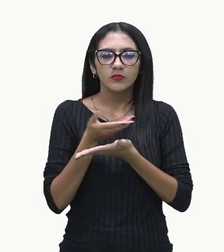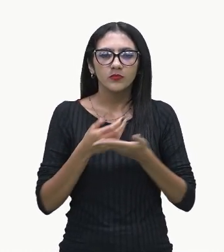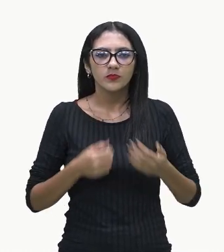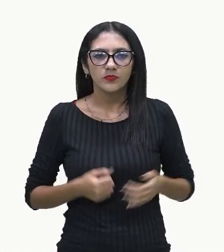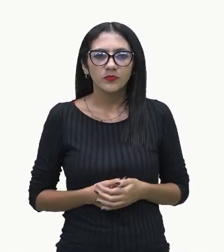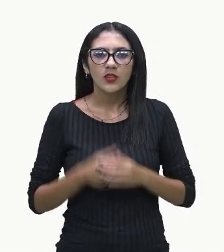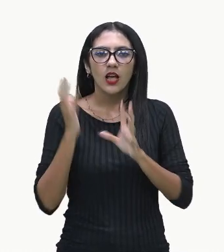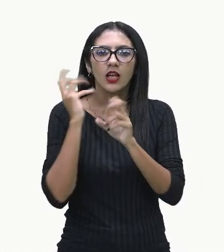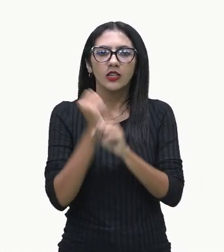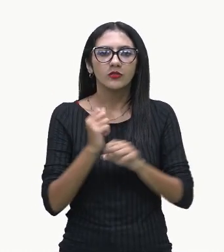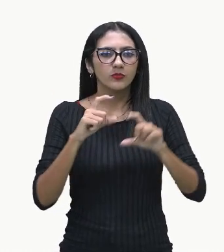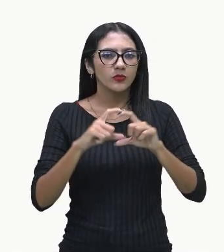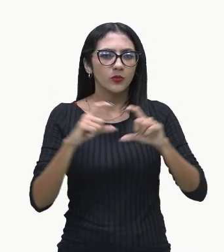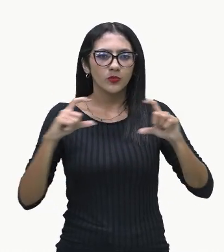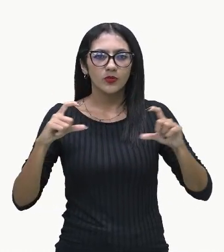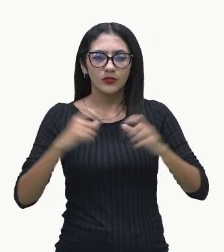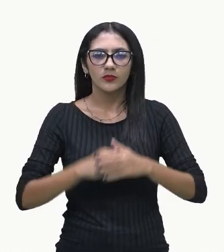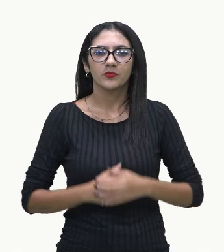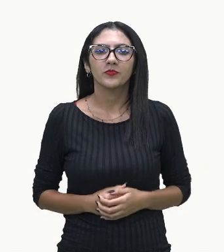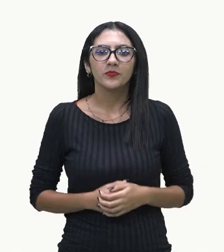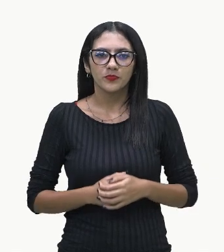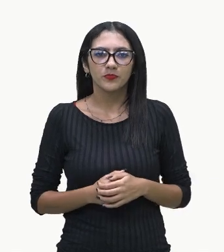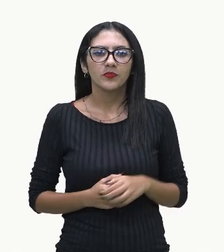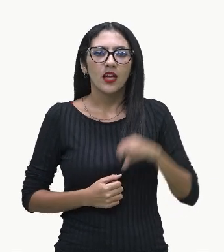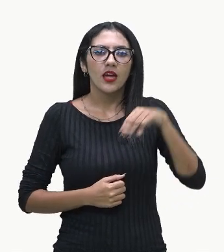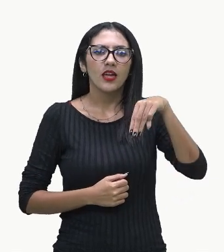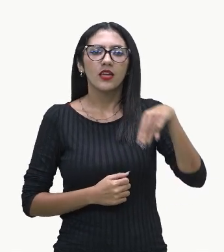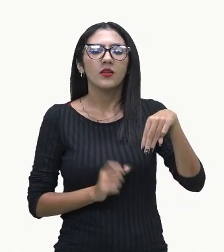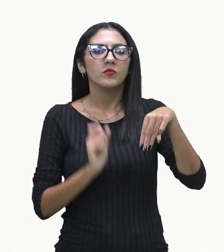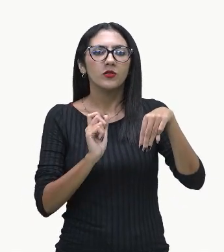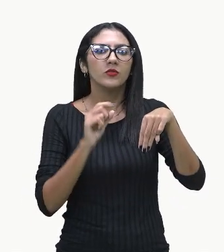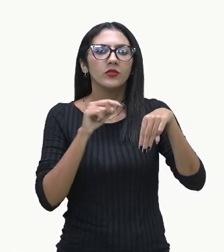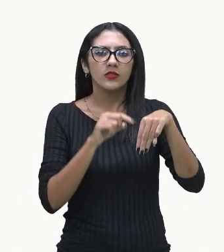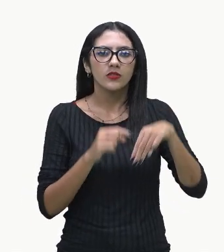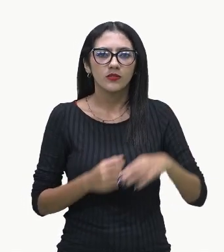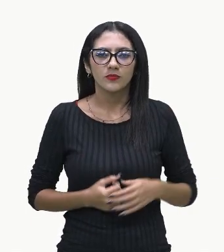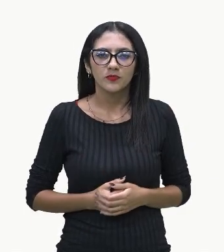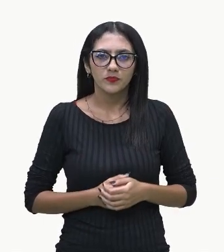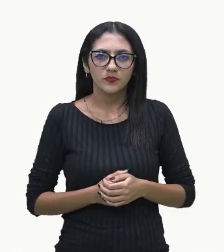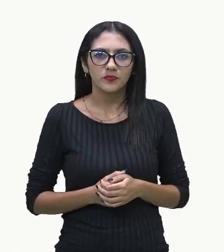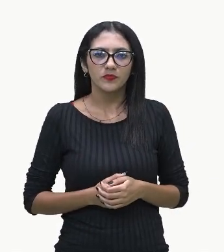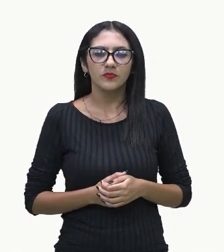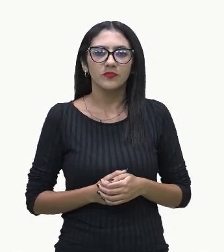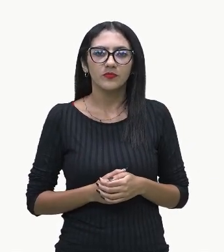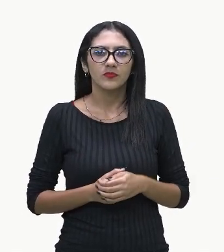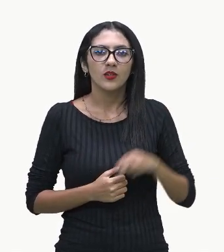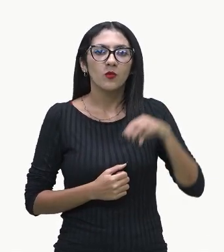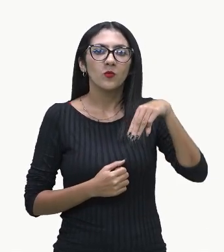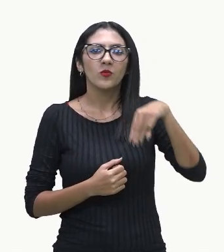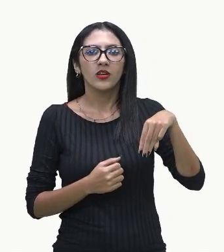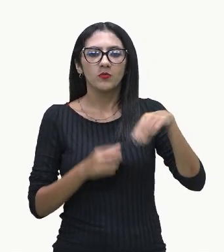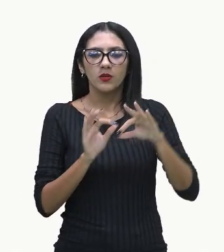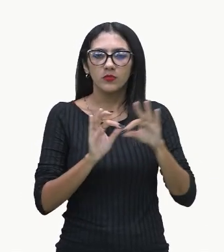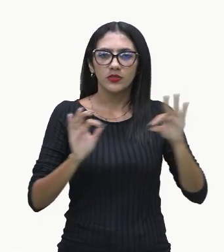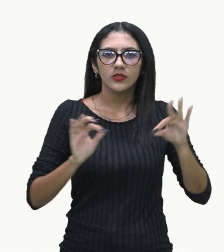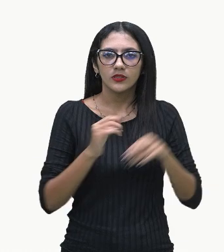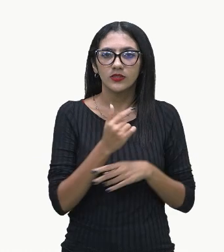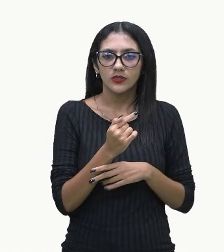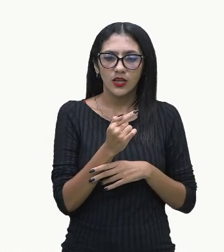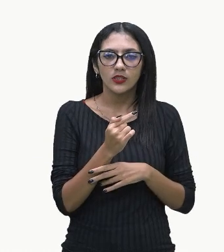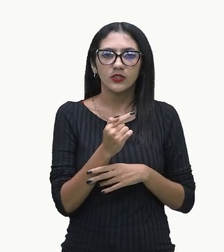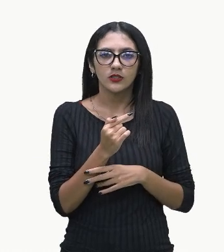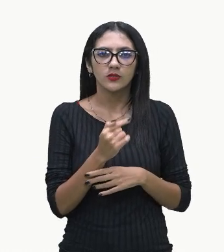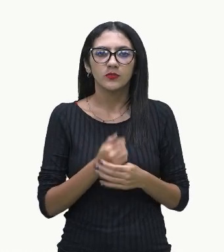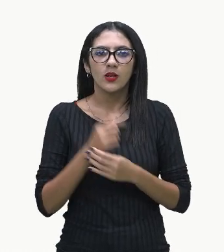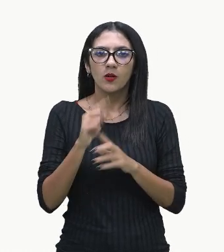dos catetos. M é quem? M é 7 mais 2.